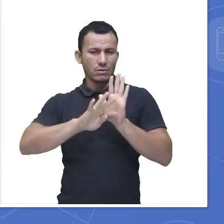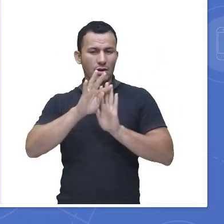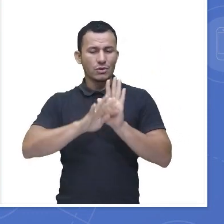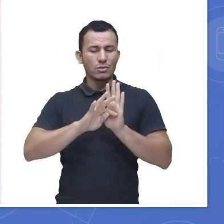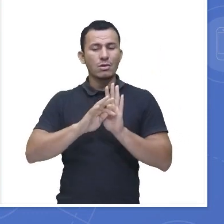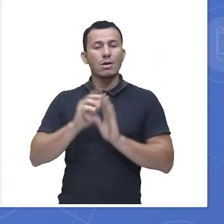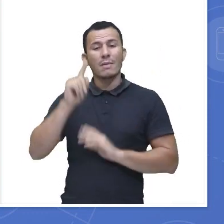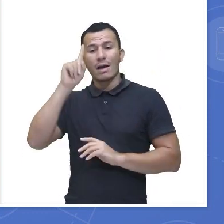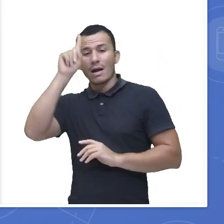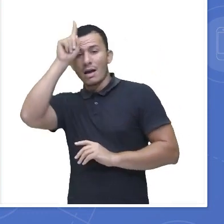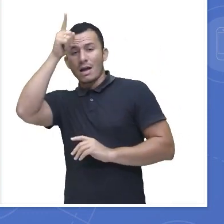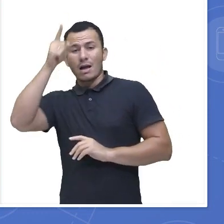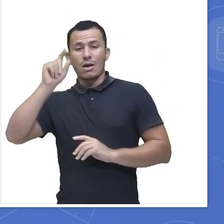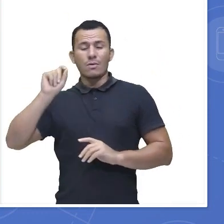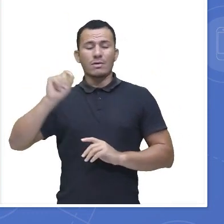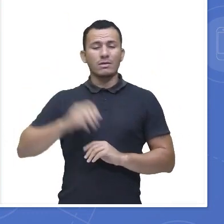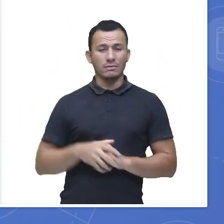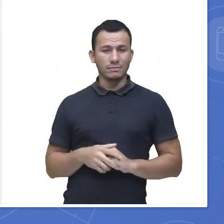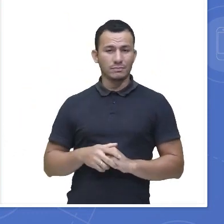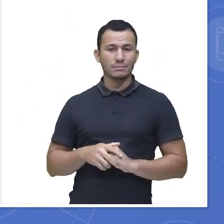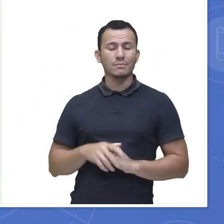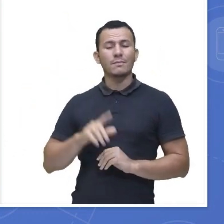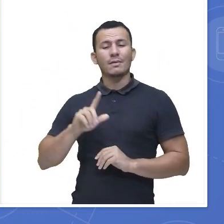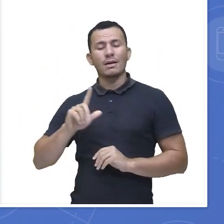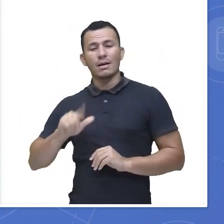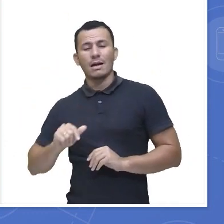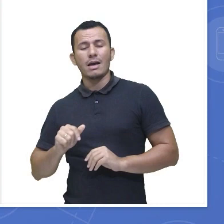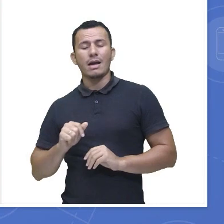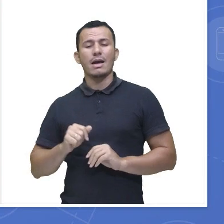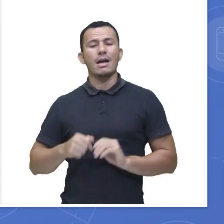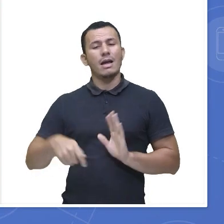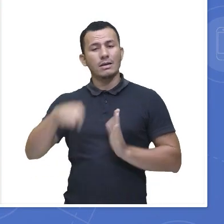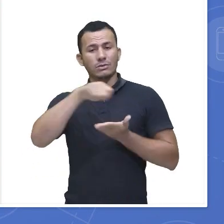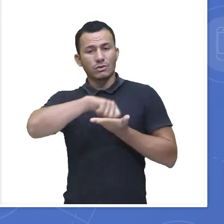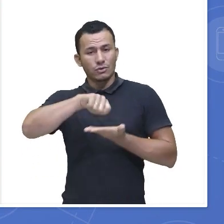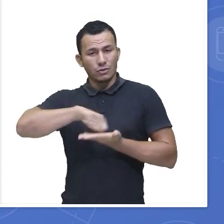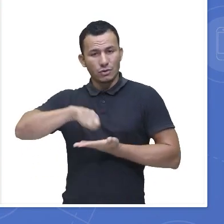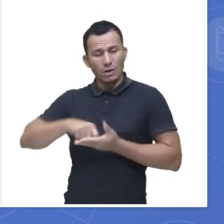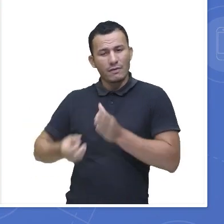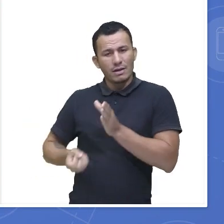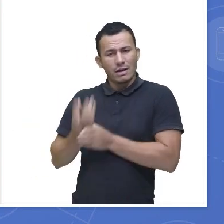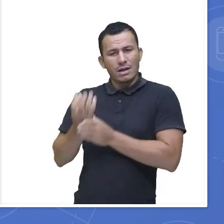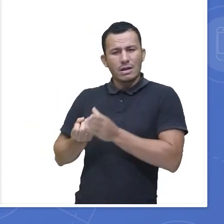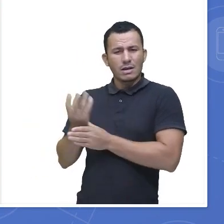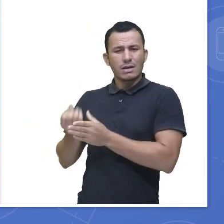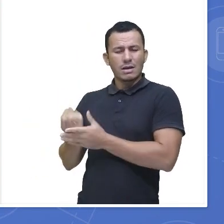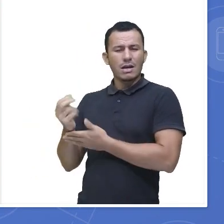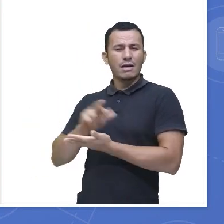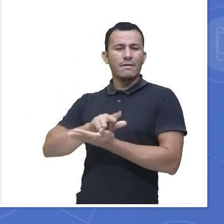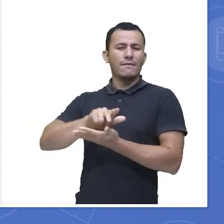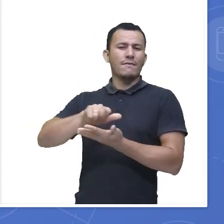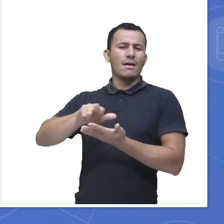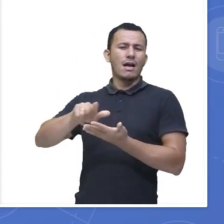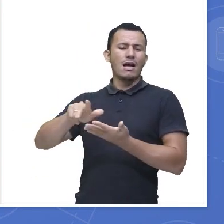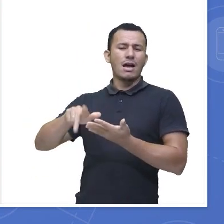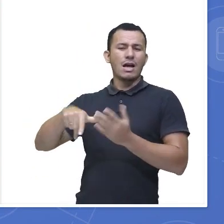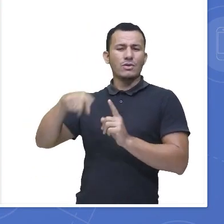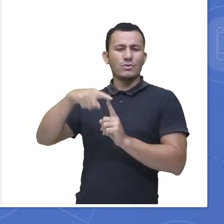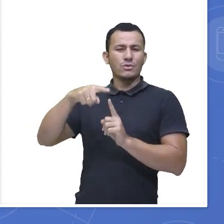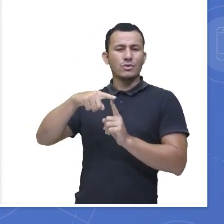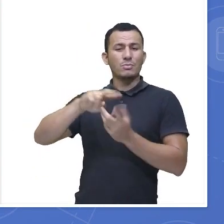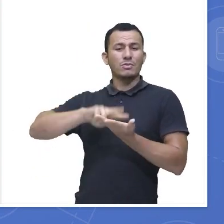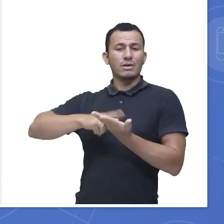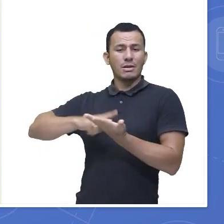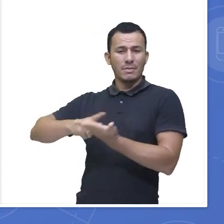criar o quê? O objetivo aí é construir, elaborar, criar múltiplas, inúmeras